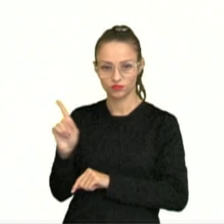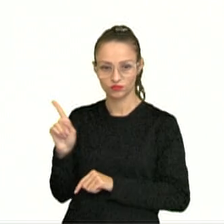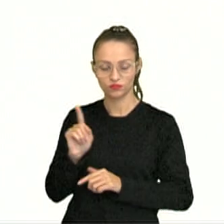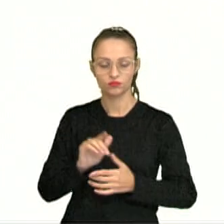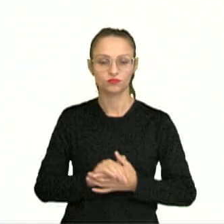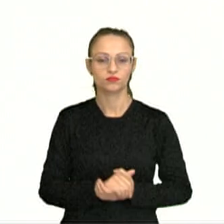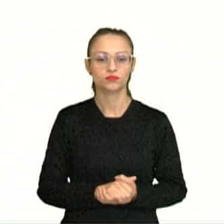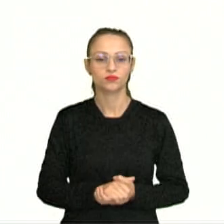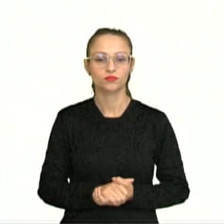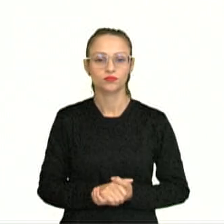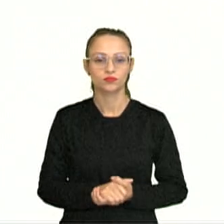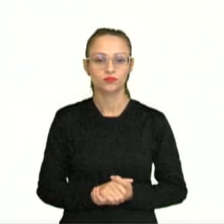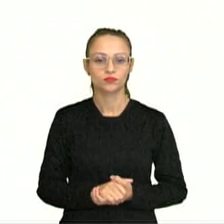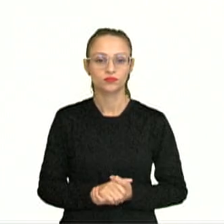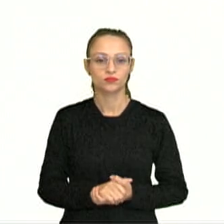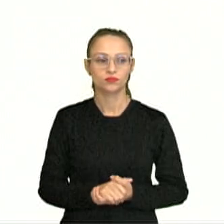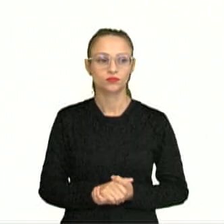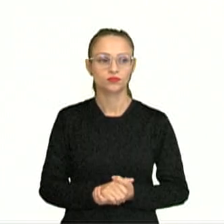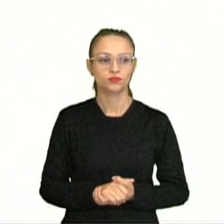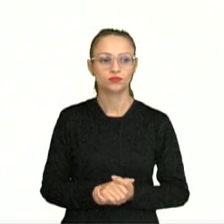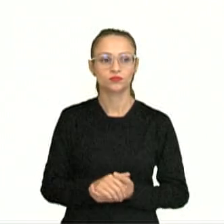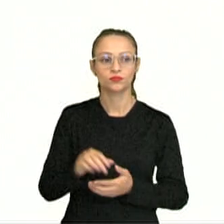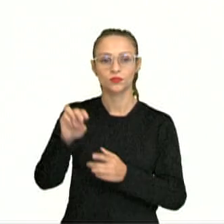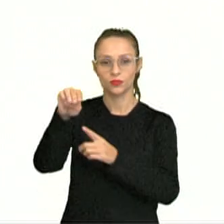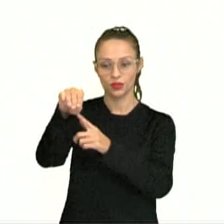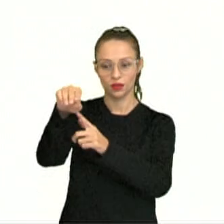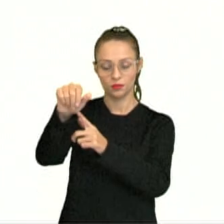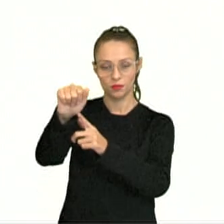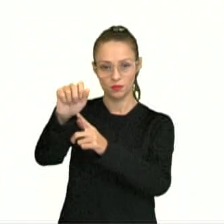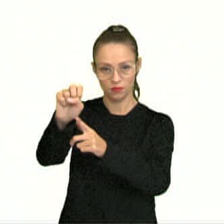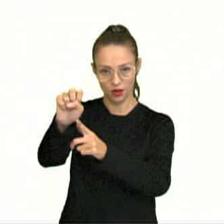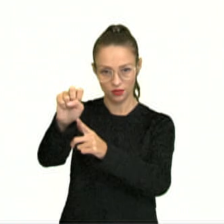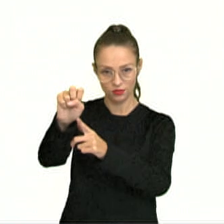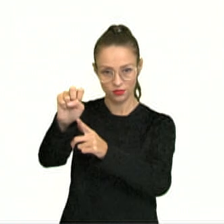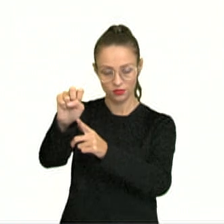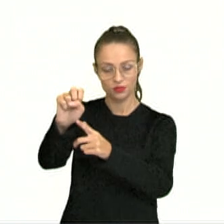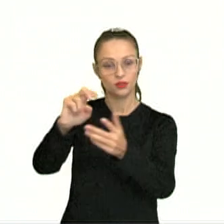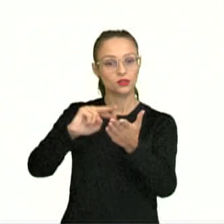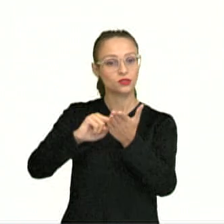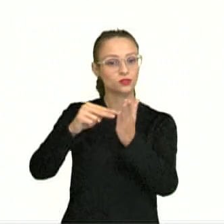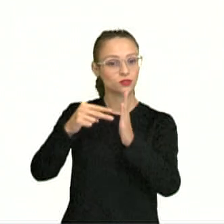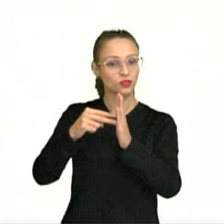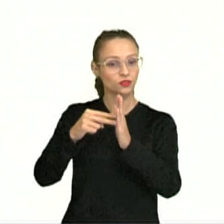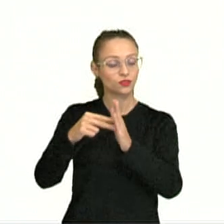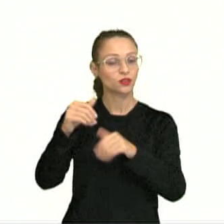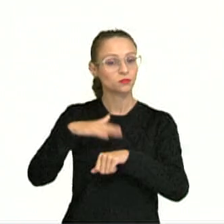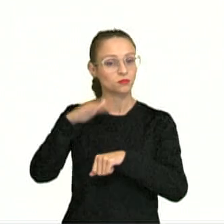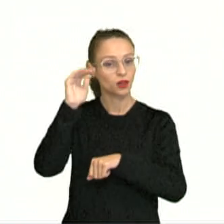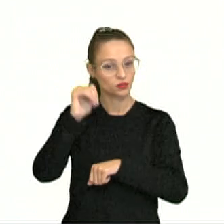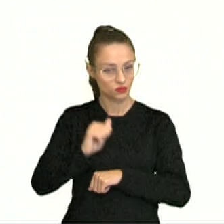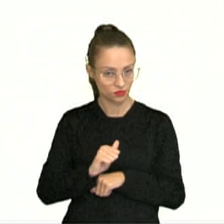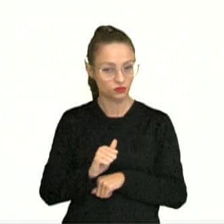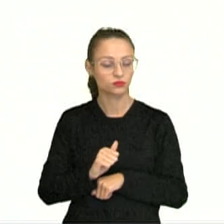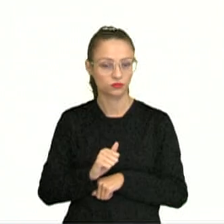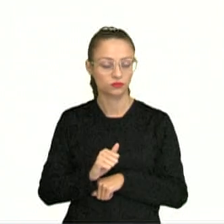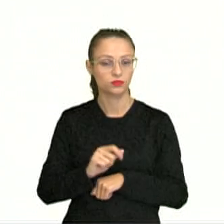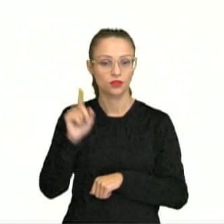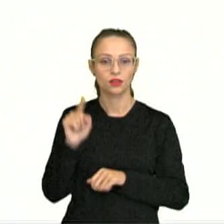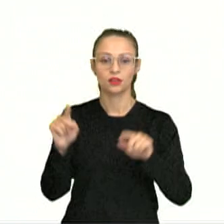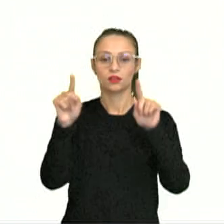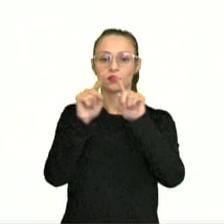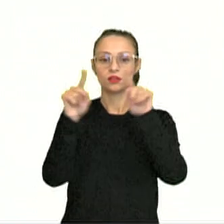adjetivo, mais que. Esse mais é mais, esse mais com acento, certo? Aqui são os grados de